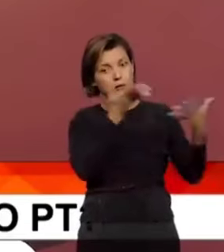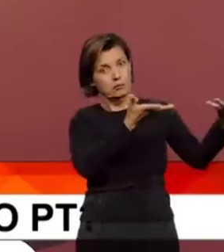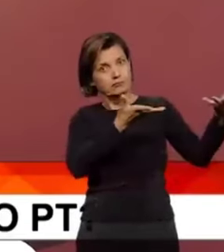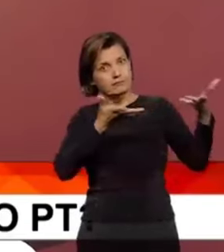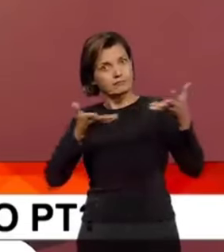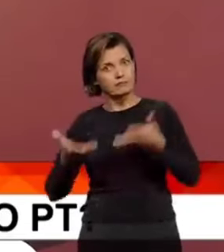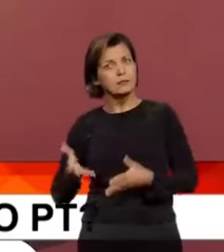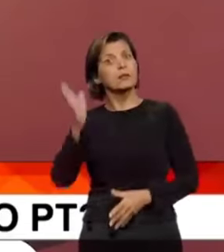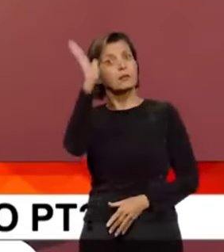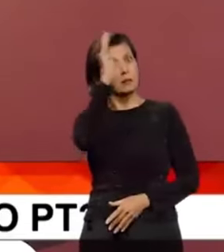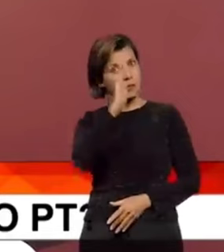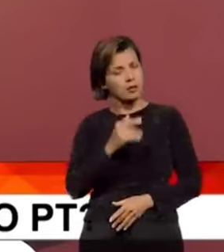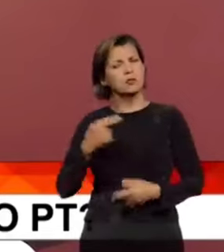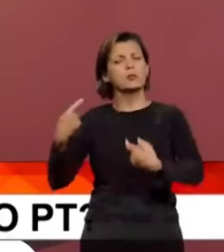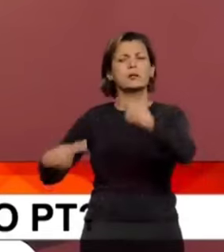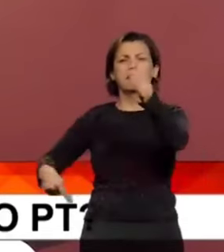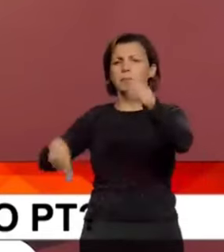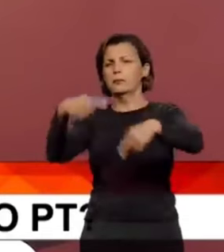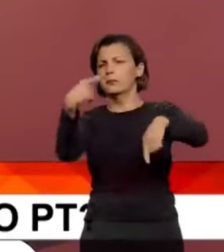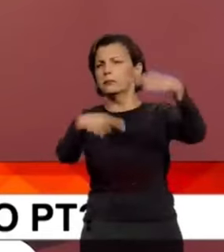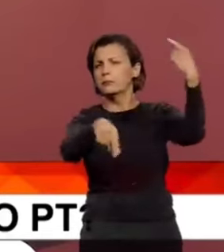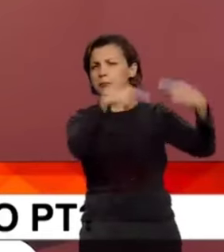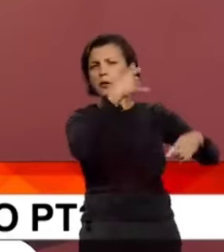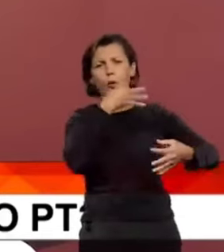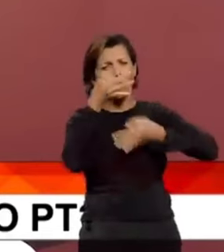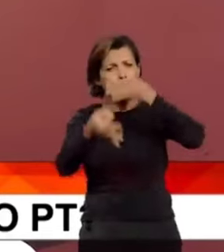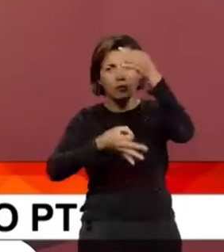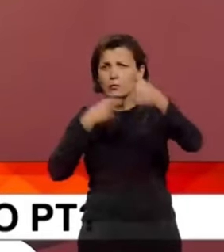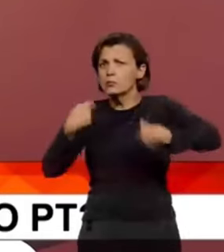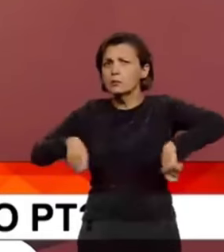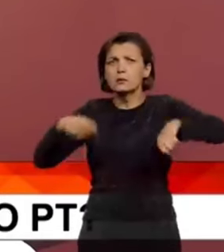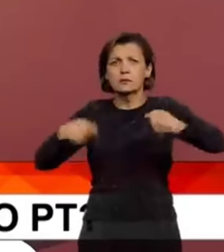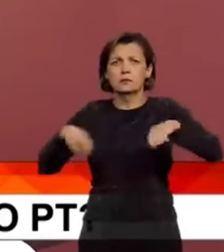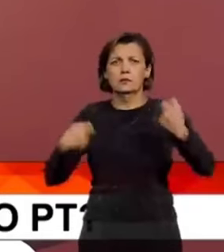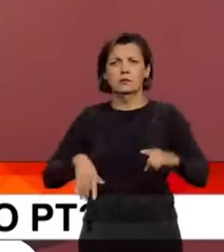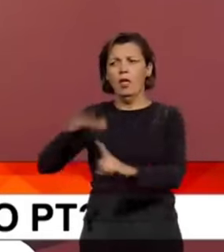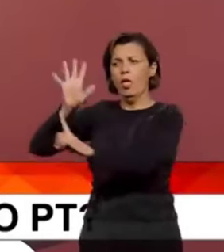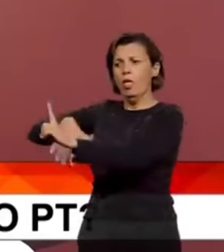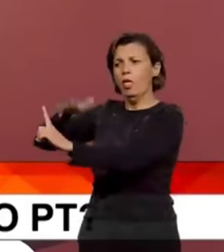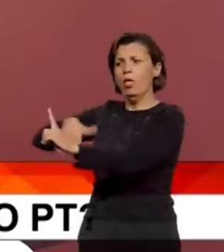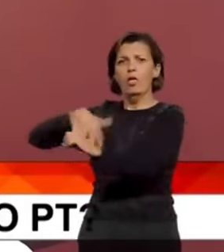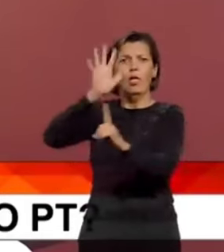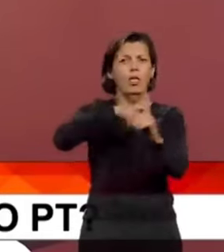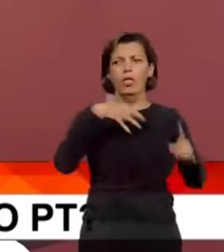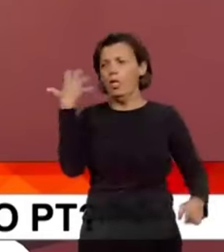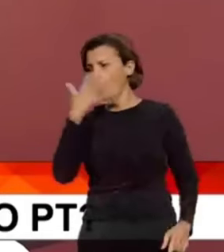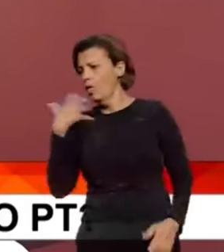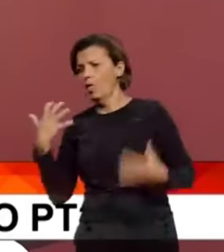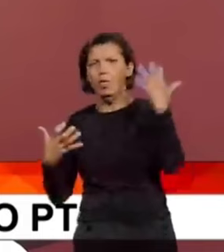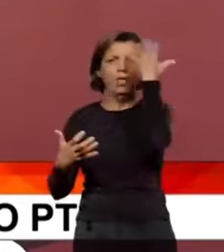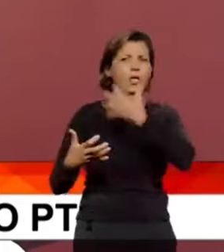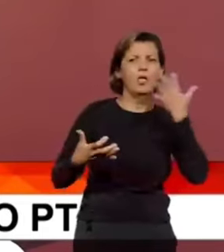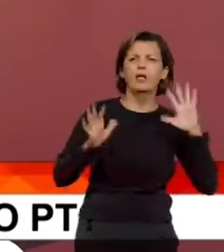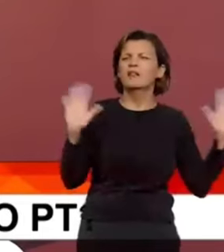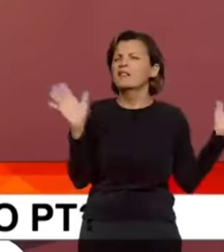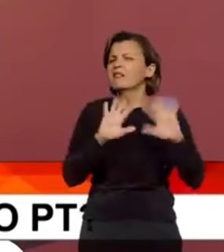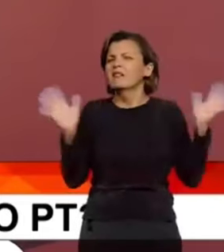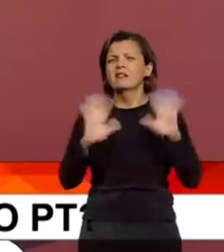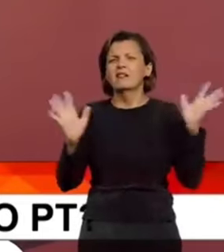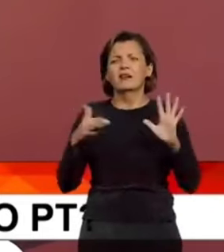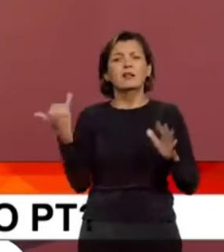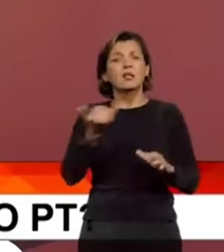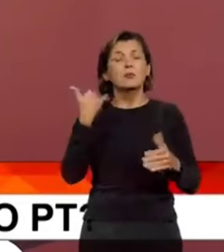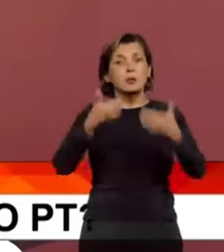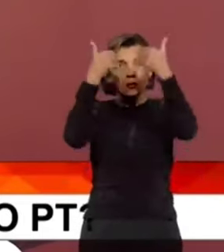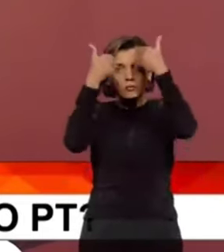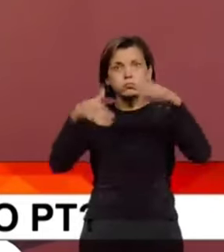pelo convite e O Brasil precisa de bater é o Brasil precisa deixar as paixões políticas de lado políticos de